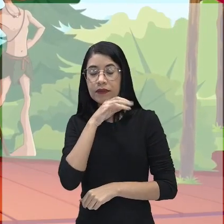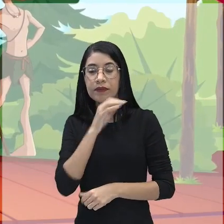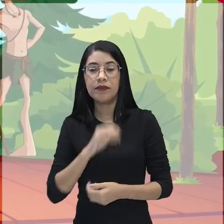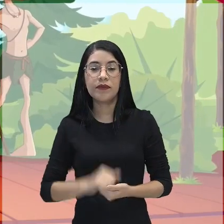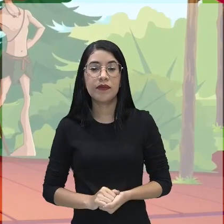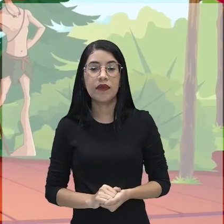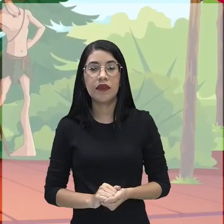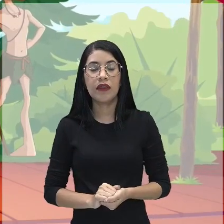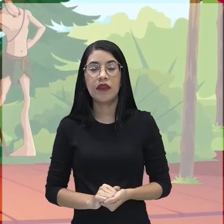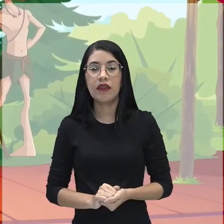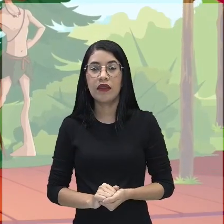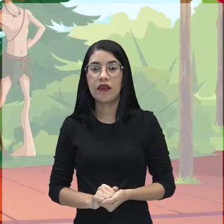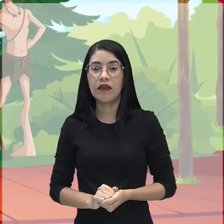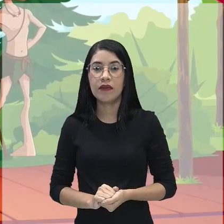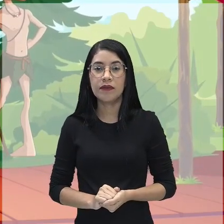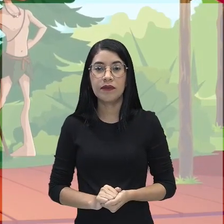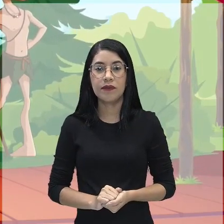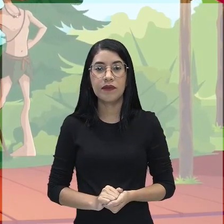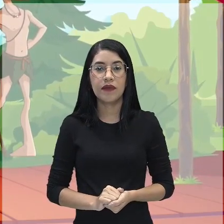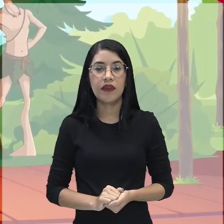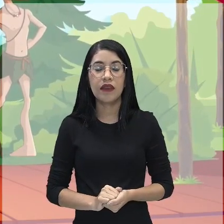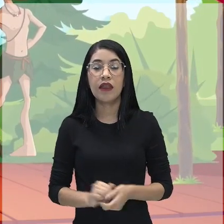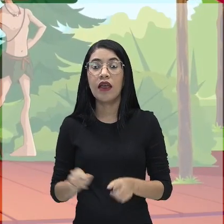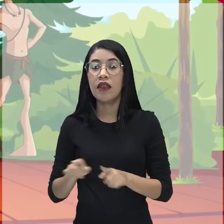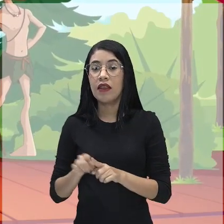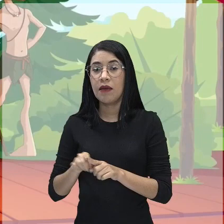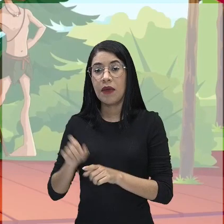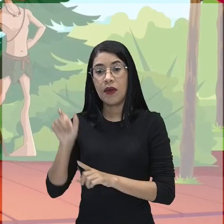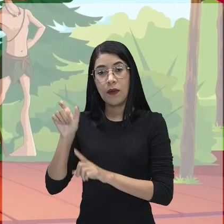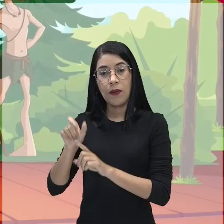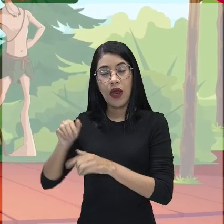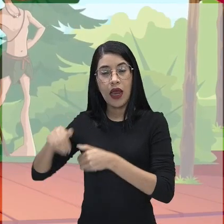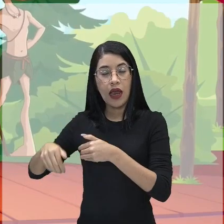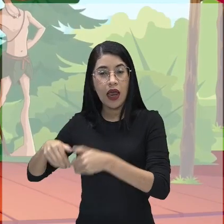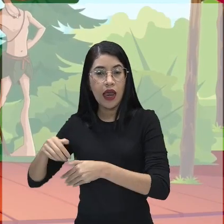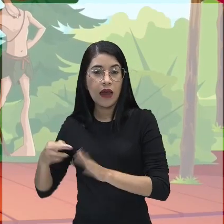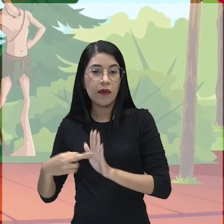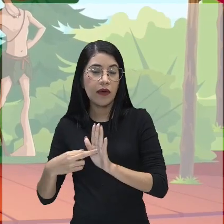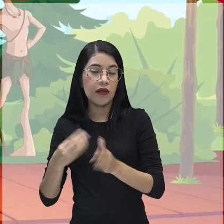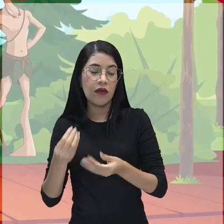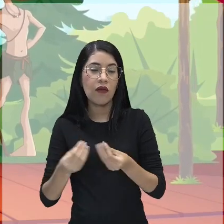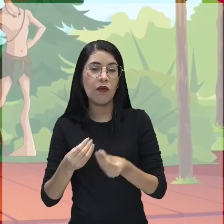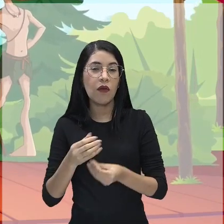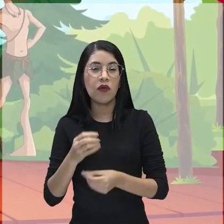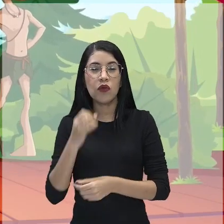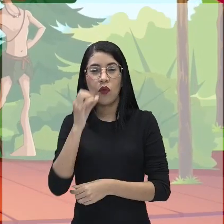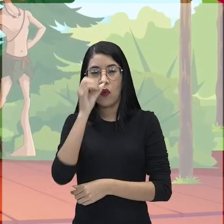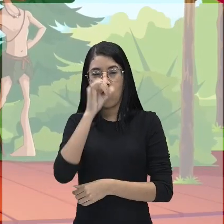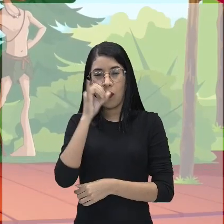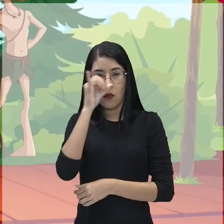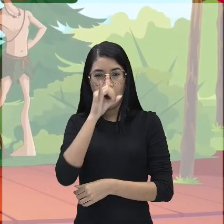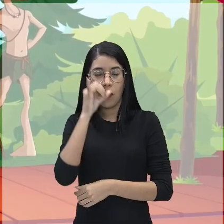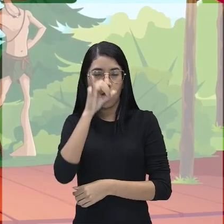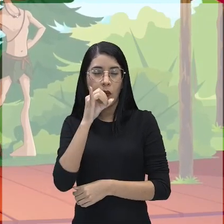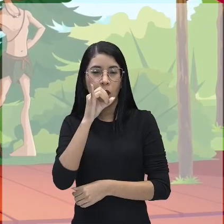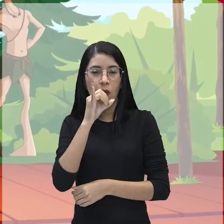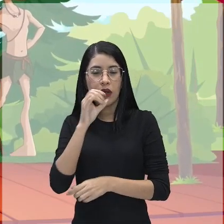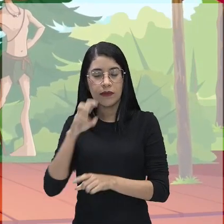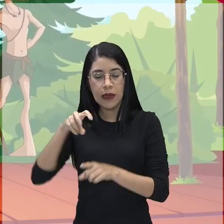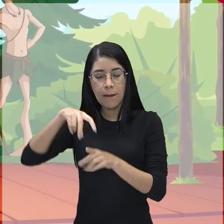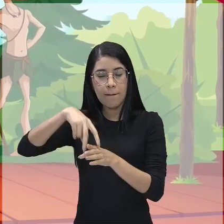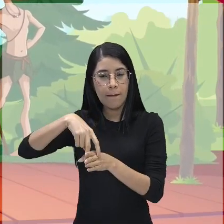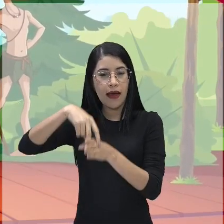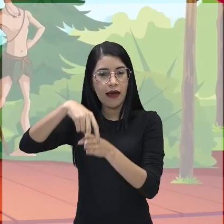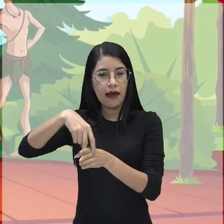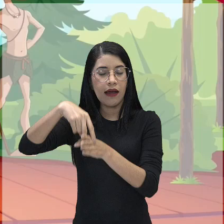que temos, às vezes, o curupira, ele é representado em cima de um porco do mato, ou então a